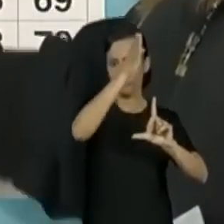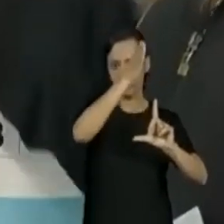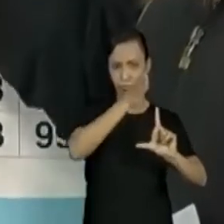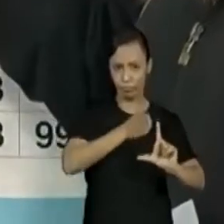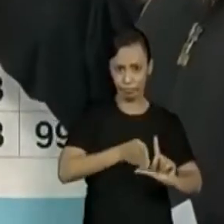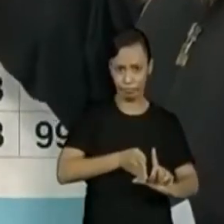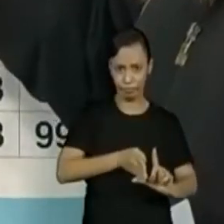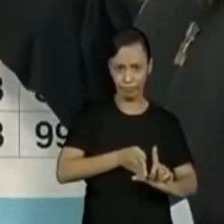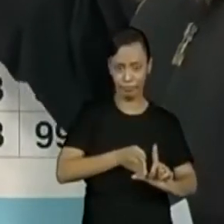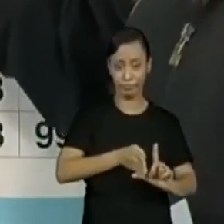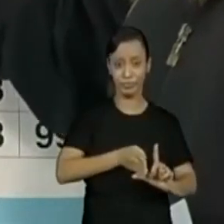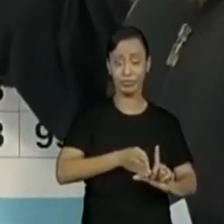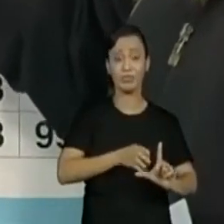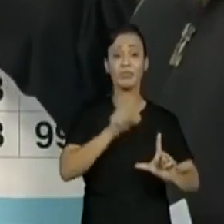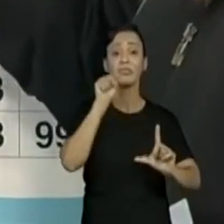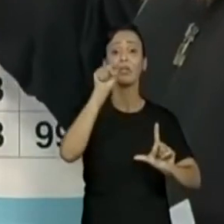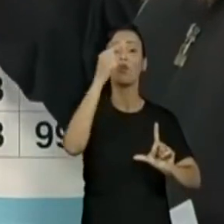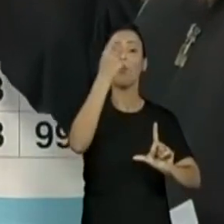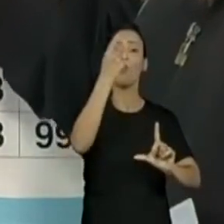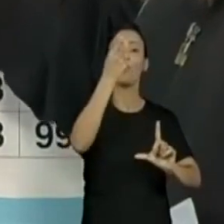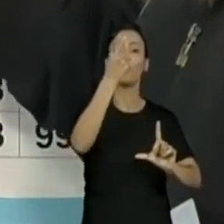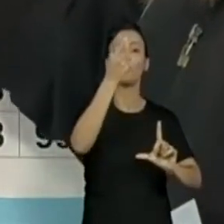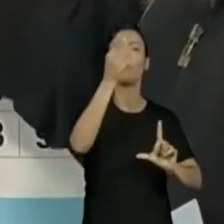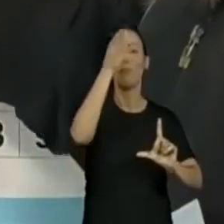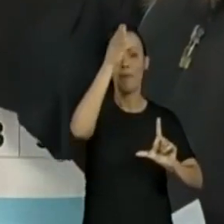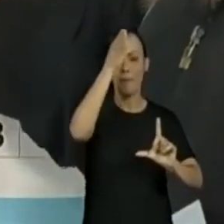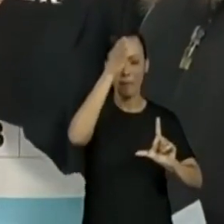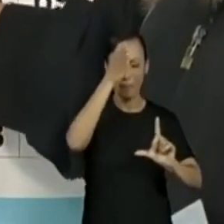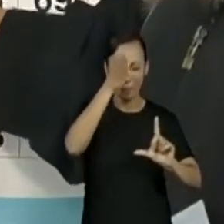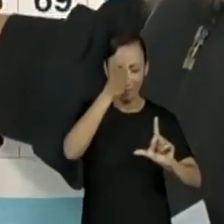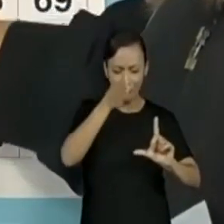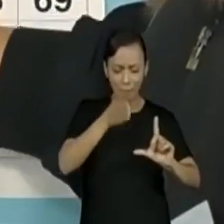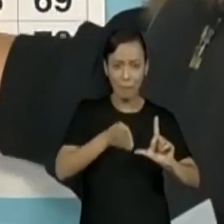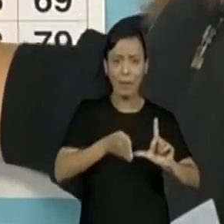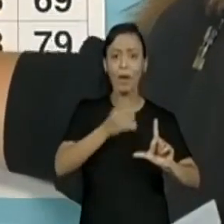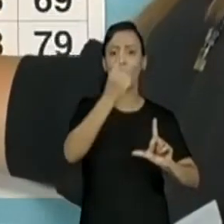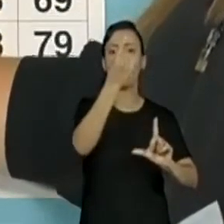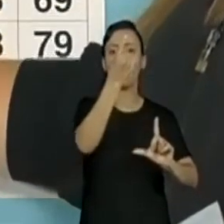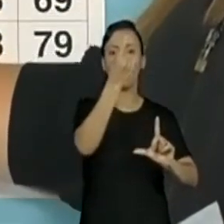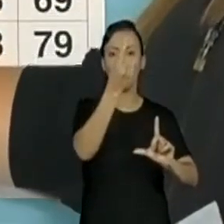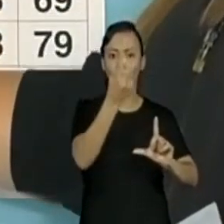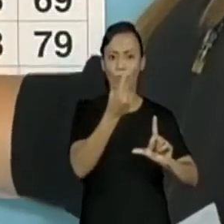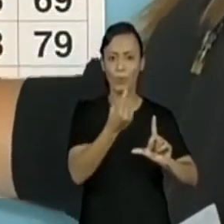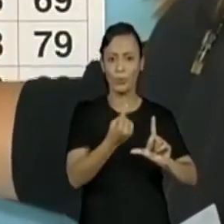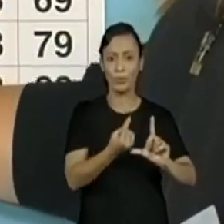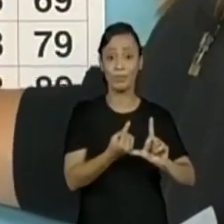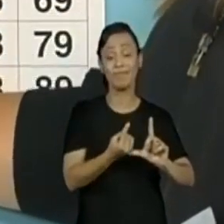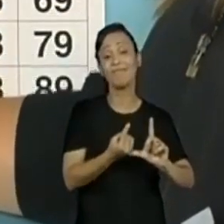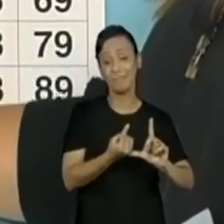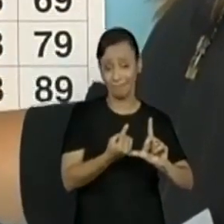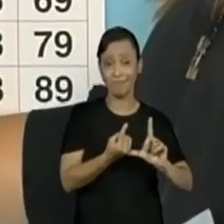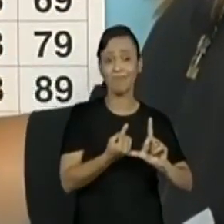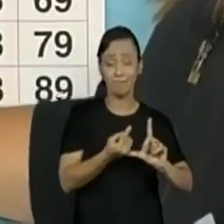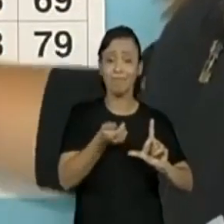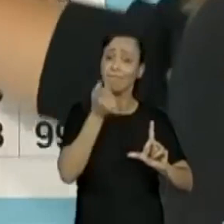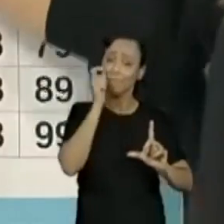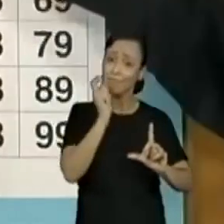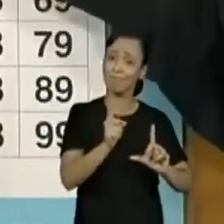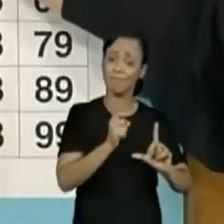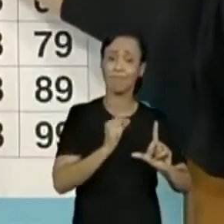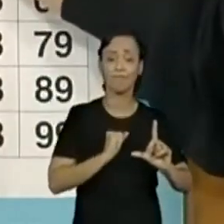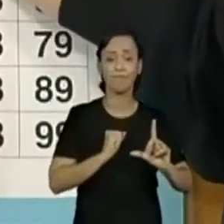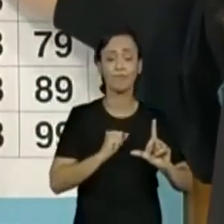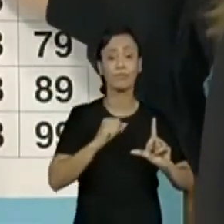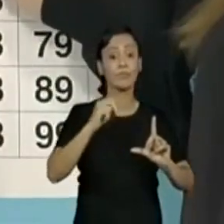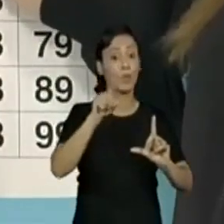zero. Aqui nós já temos o número 1, todos terminam em 1. Olha que interessante.